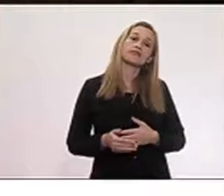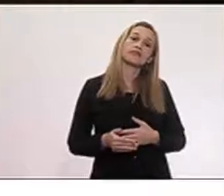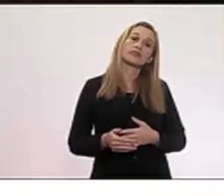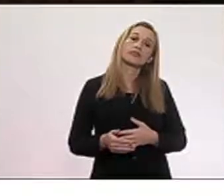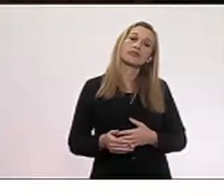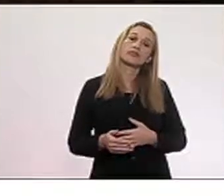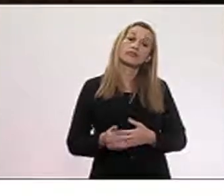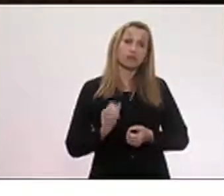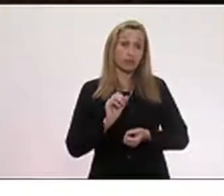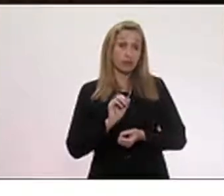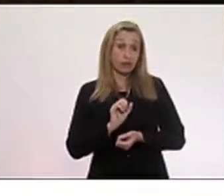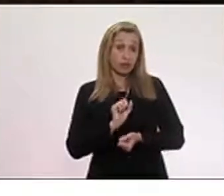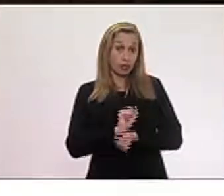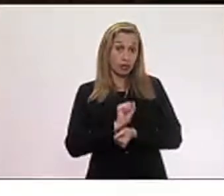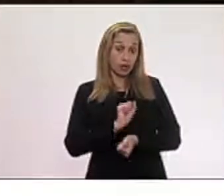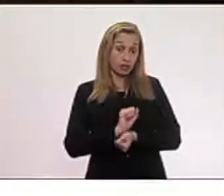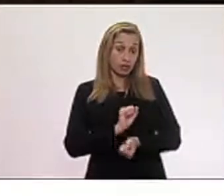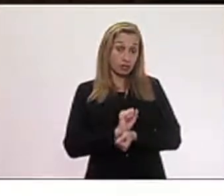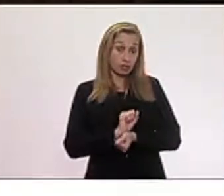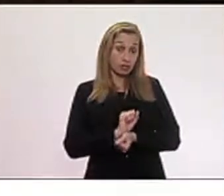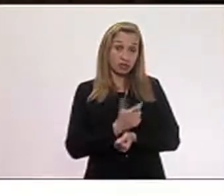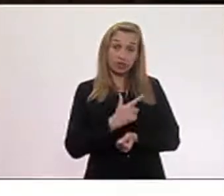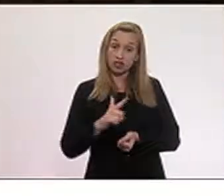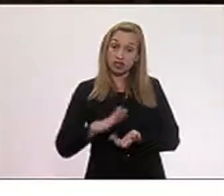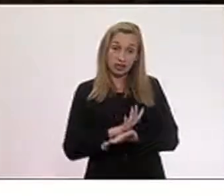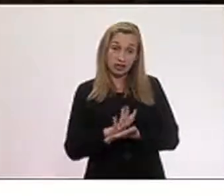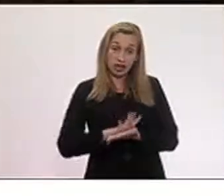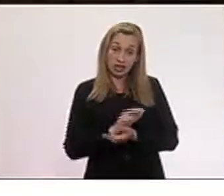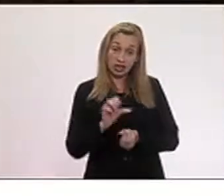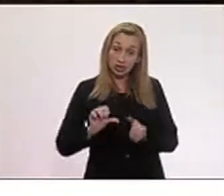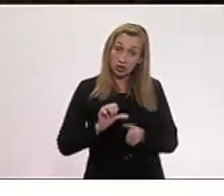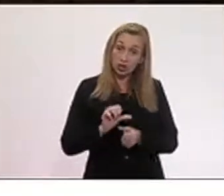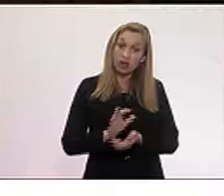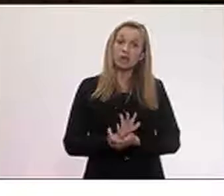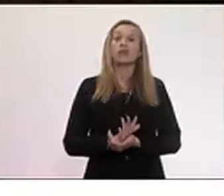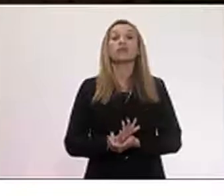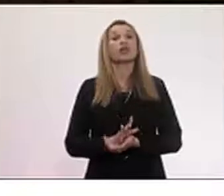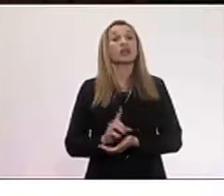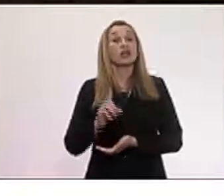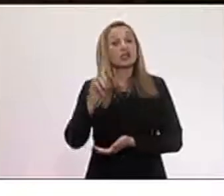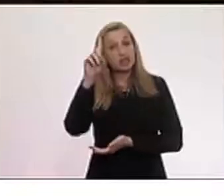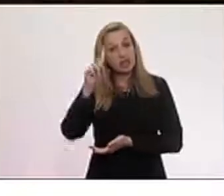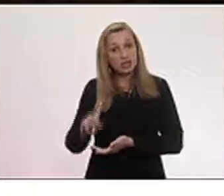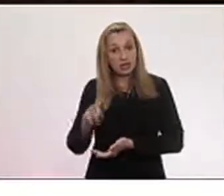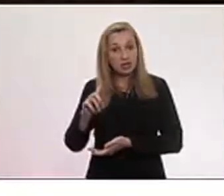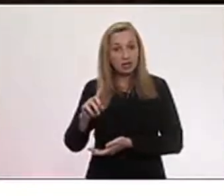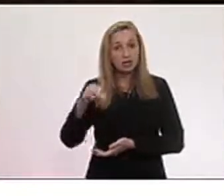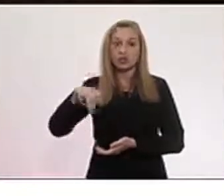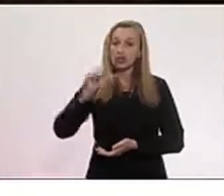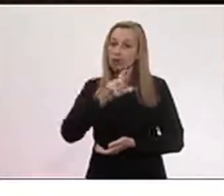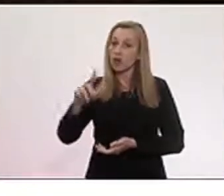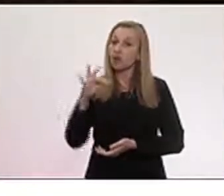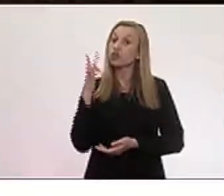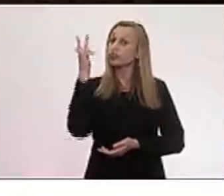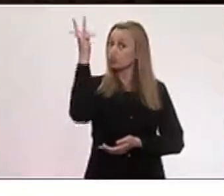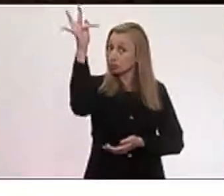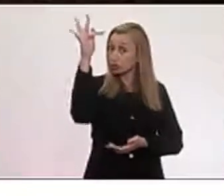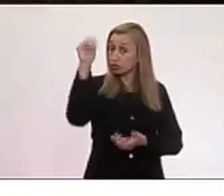não tivesse convenções, para que a direção nacional futura que iria